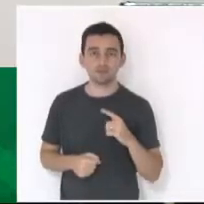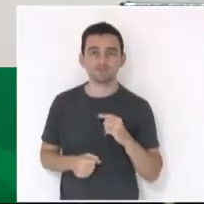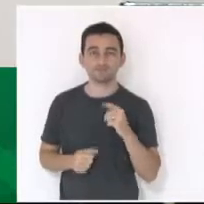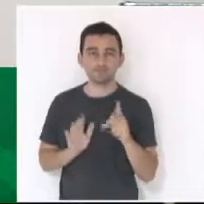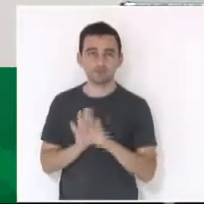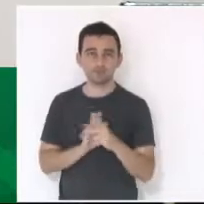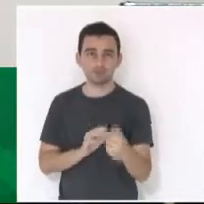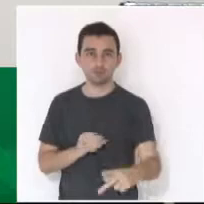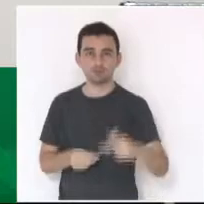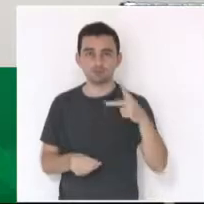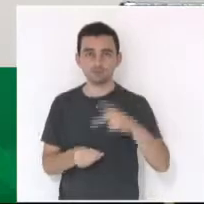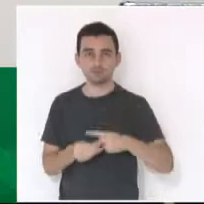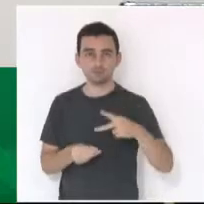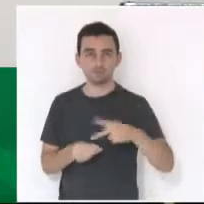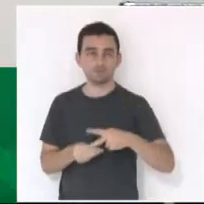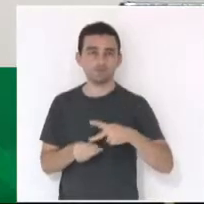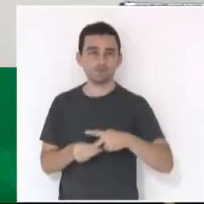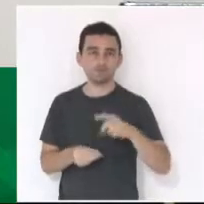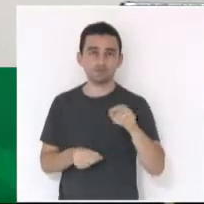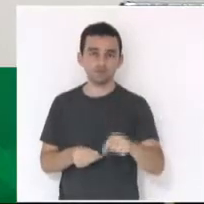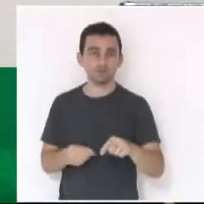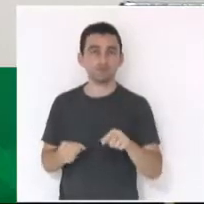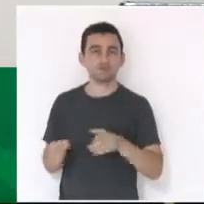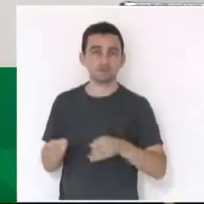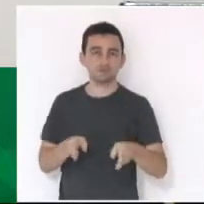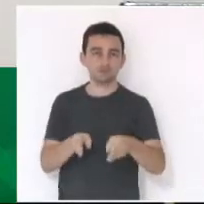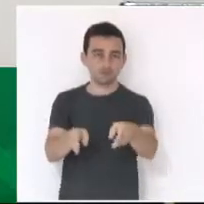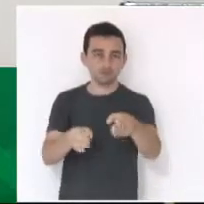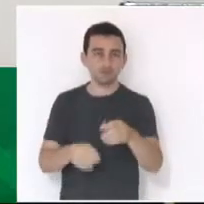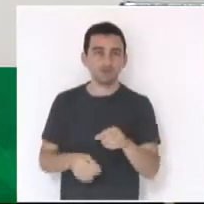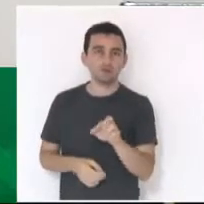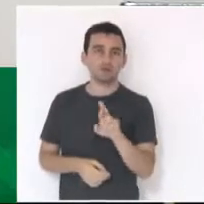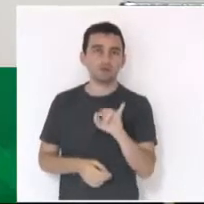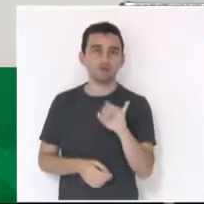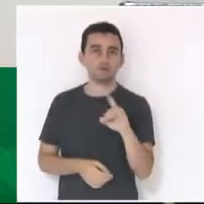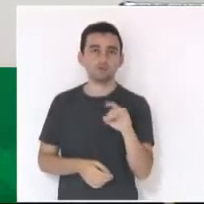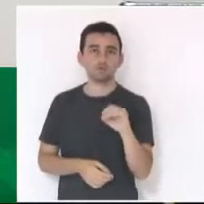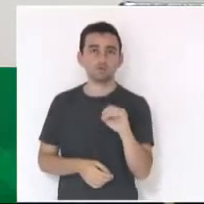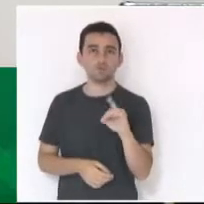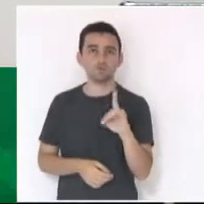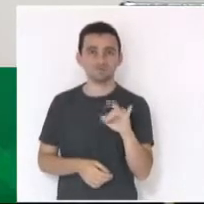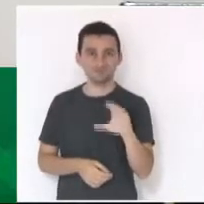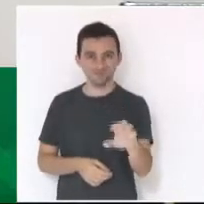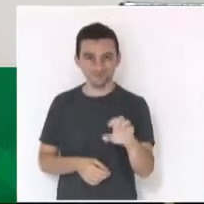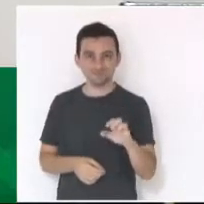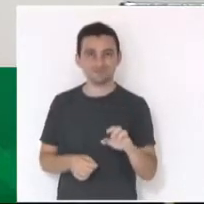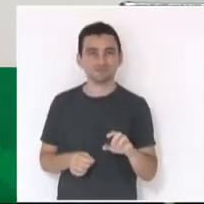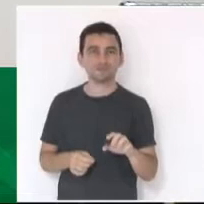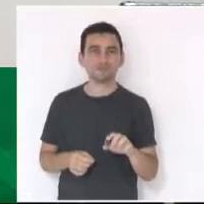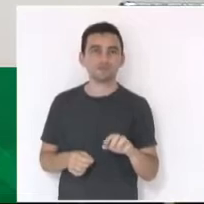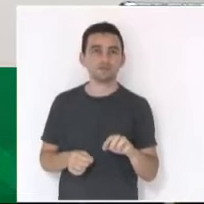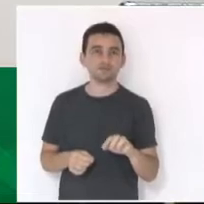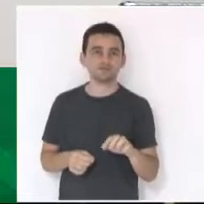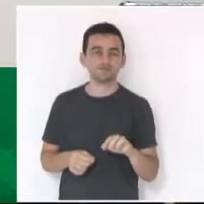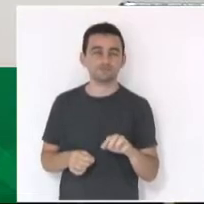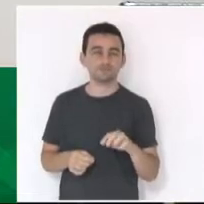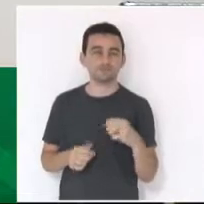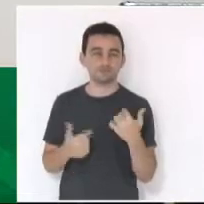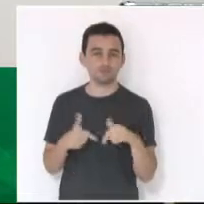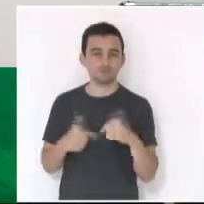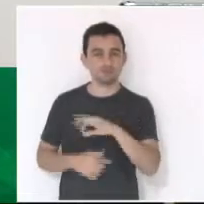da companhia do Vale do Rio Doce a criação do Ministério do Trabalho do salário mínimo da CLP